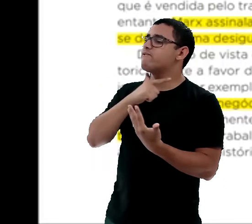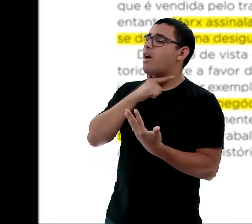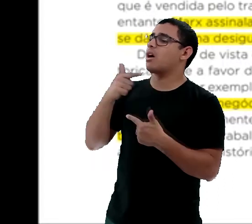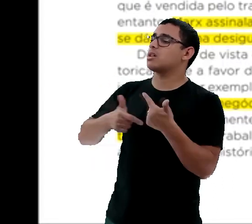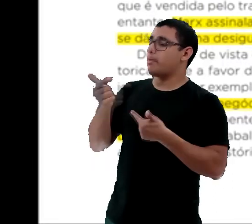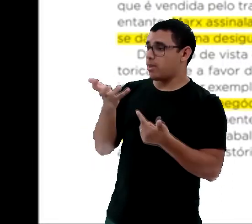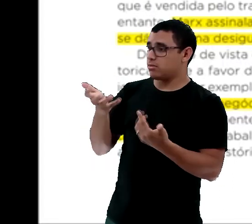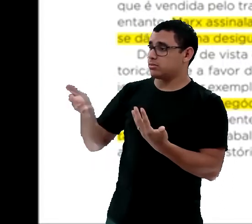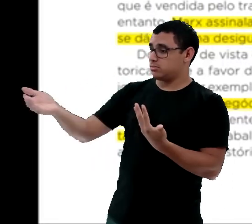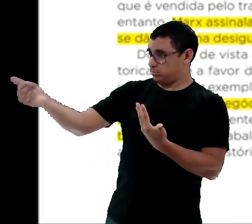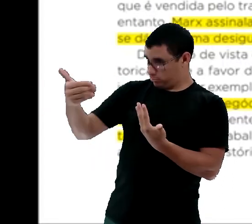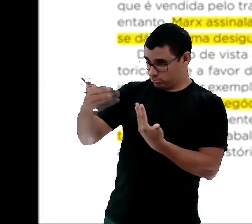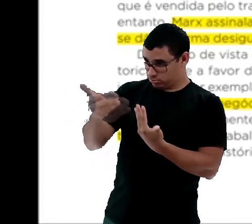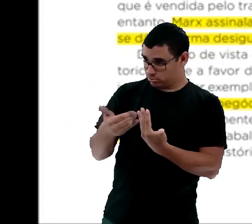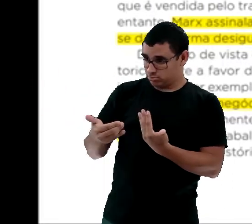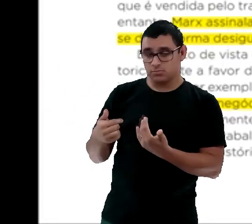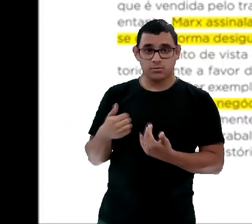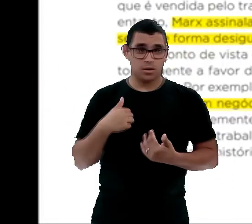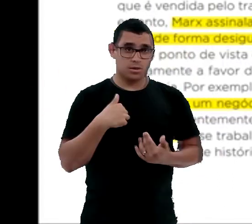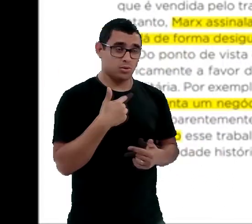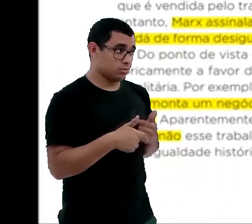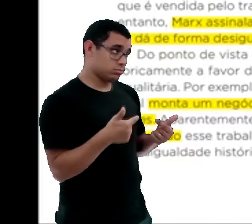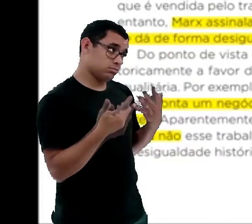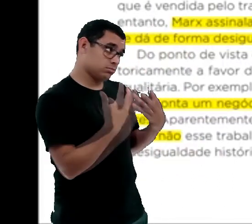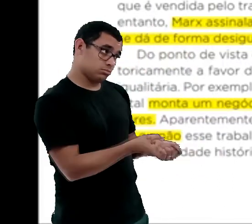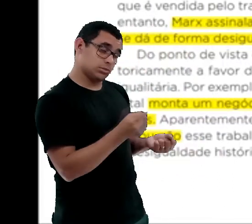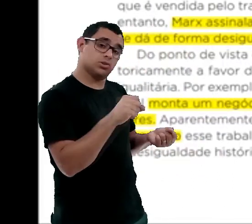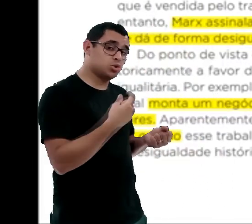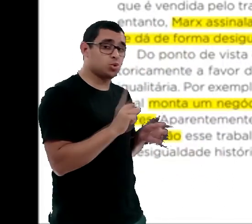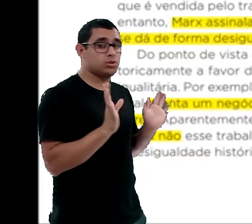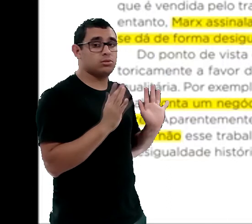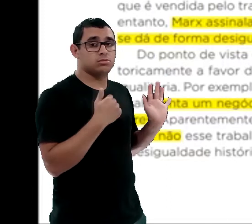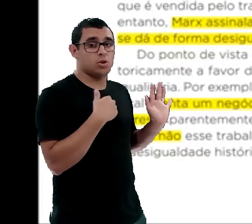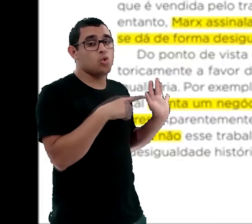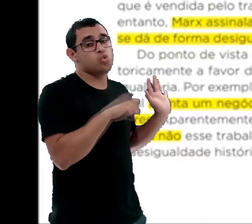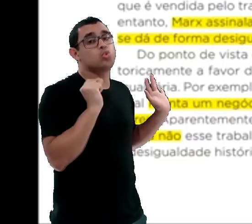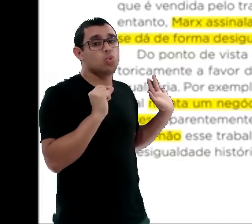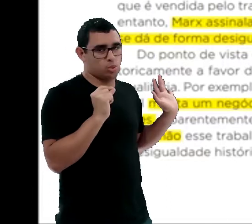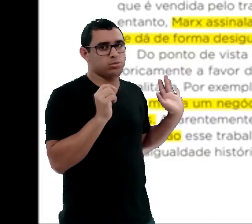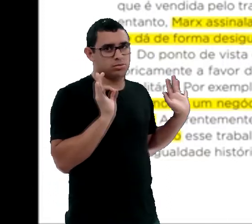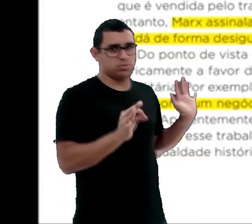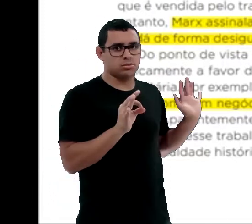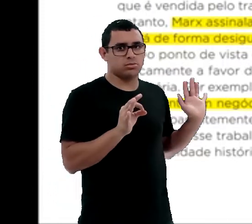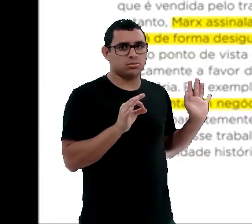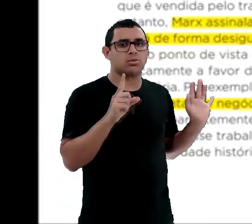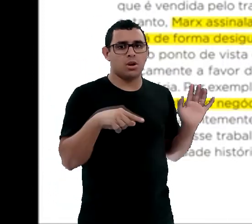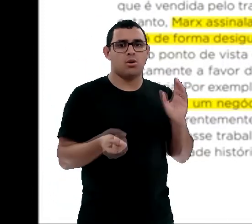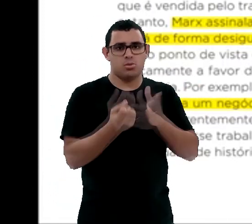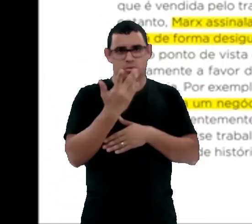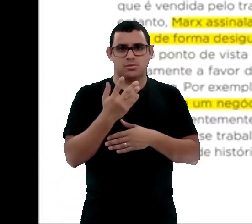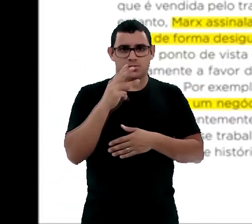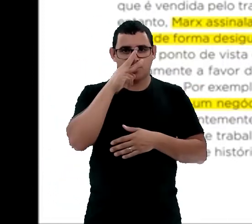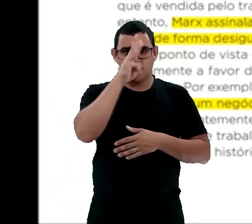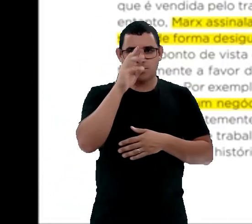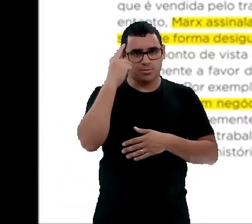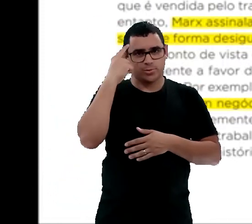produzir. E o capitalista oferece trabalho e o trabalhador pode aceitá-lo ou não.